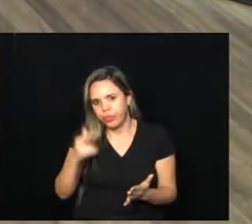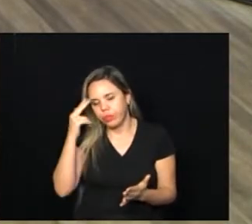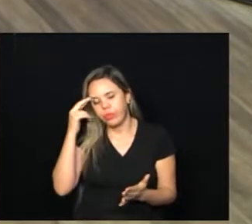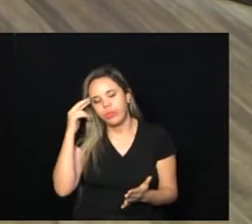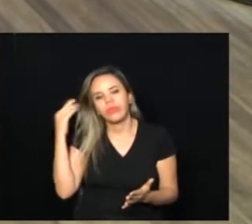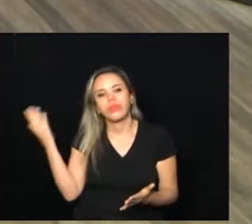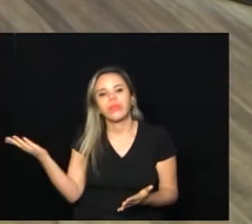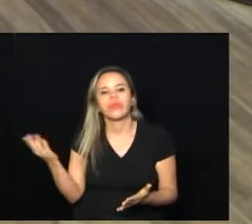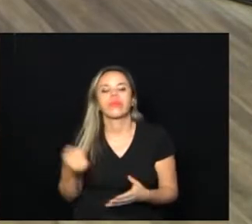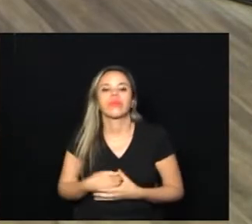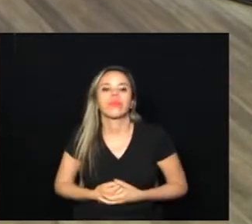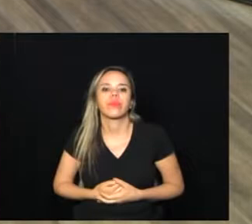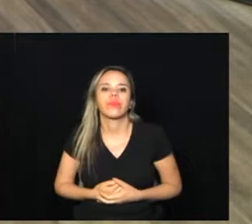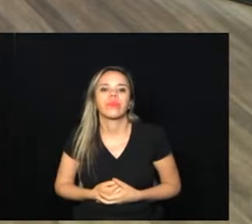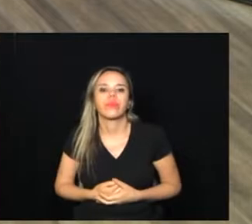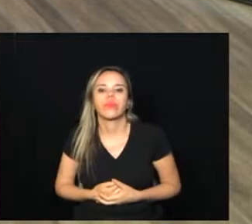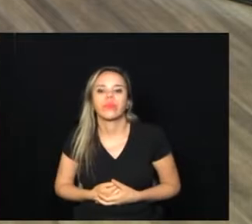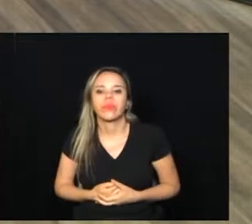André Aranha.